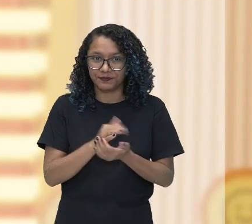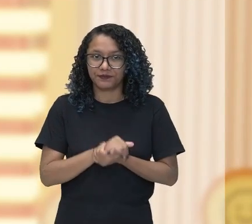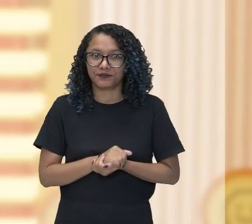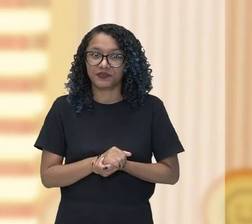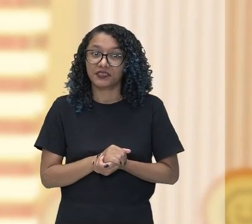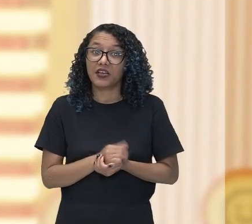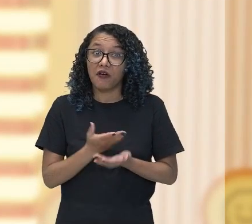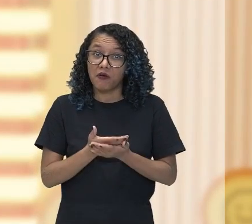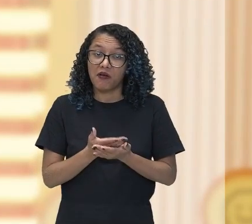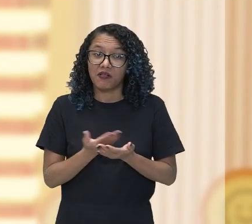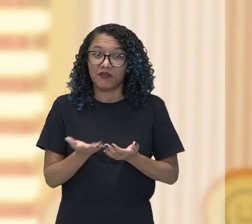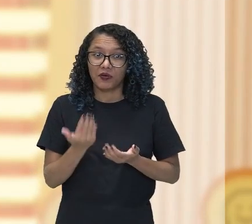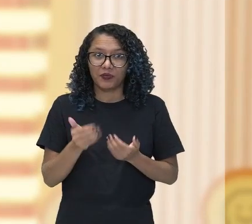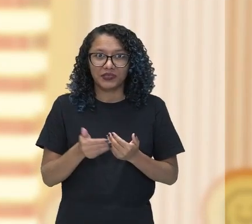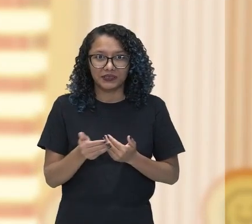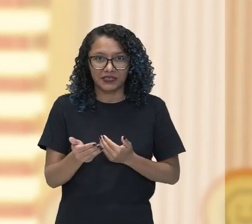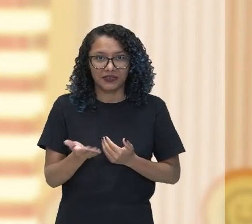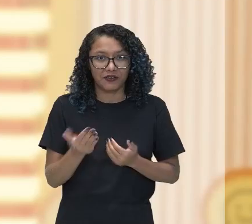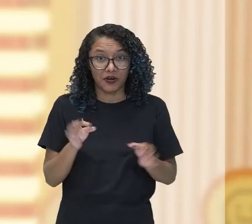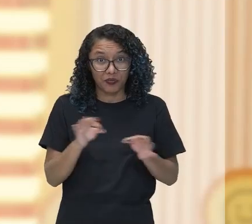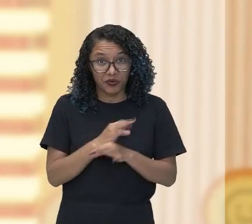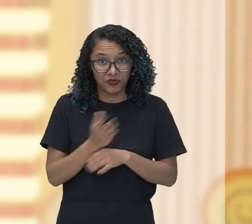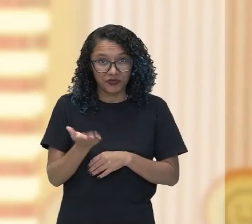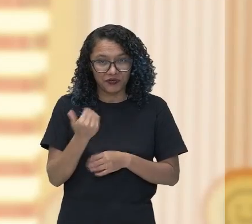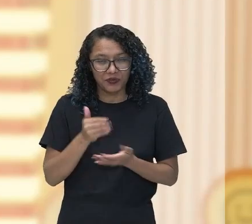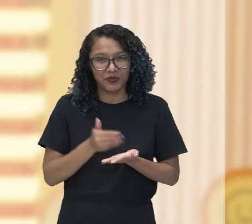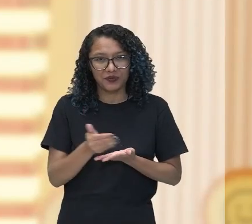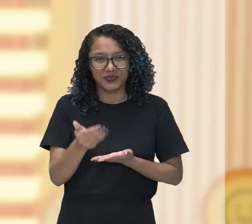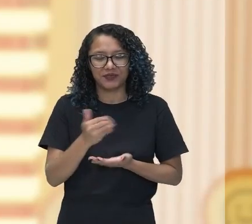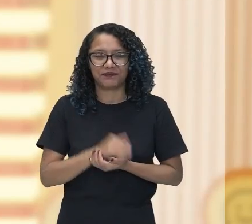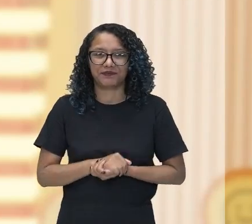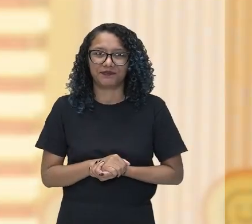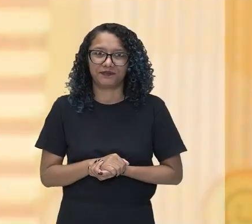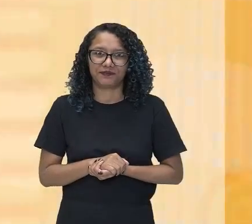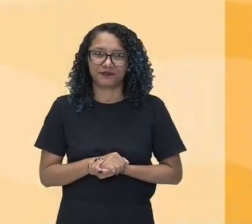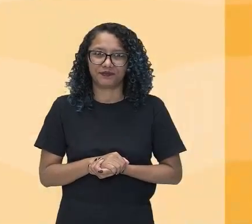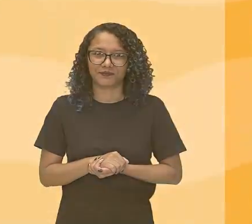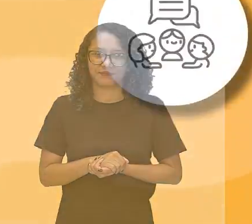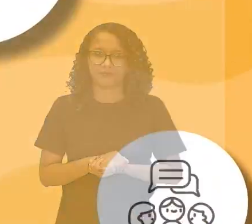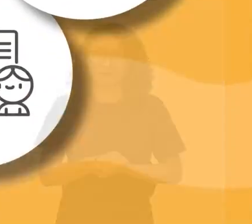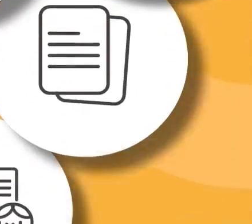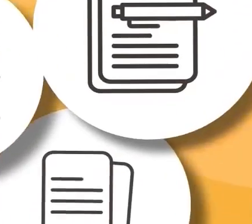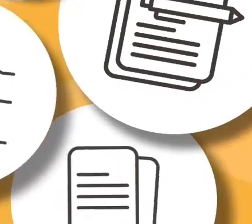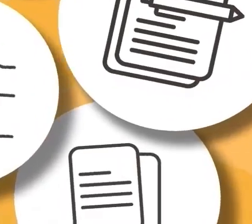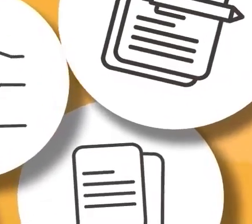vamos começar, então? Estão preparados? Então, vamos lá, vamos dar início aqui.